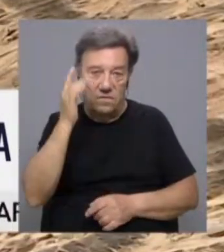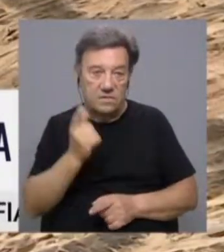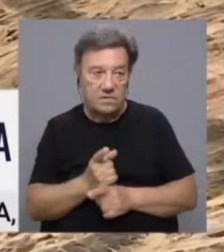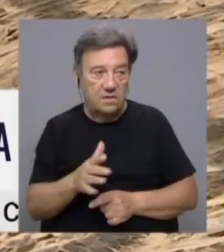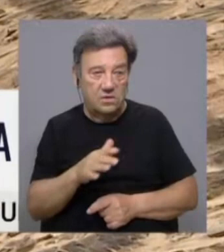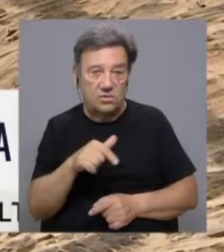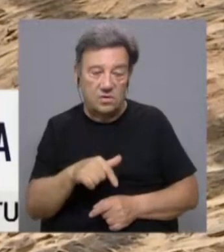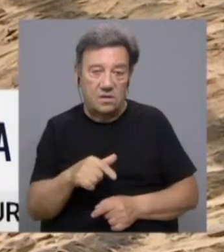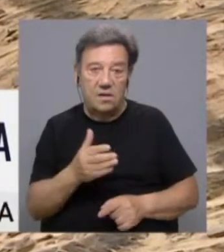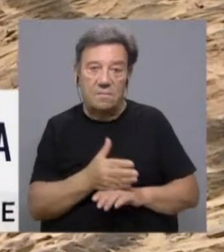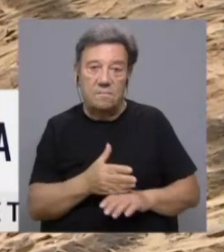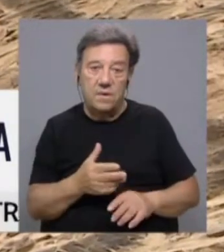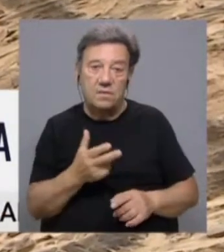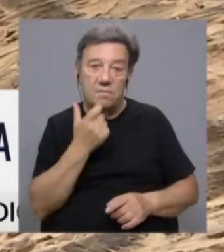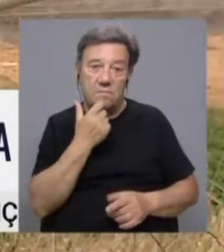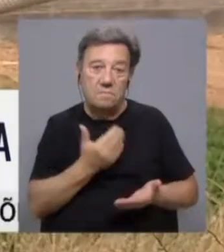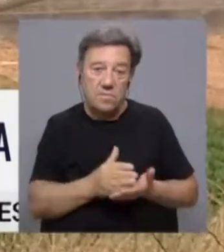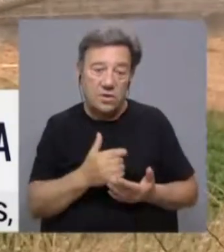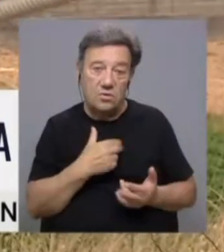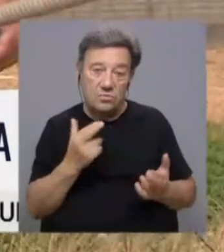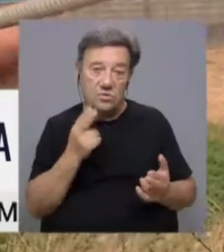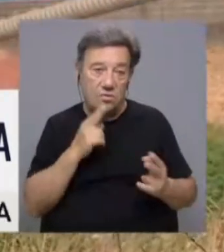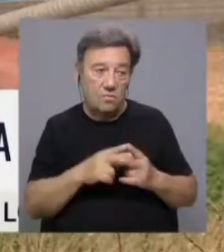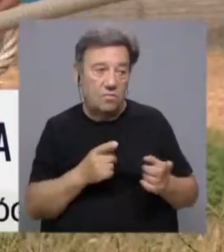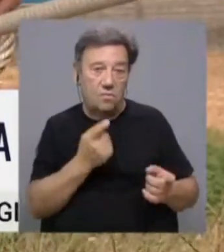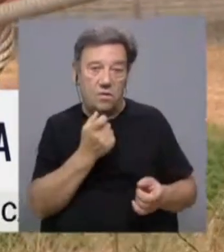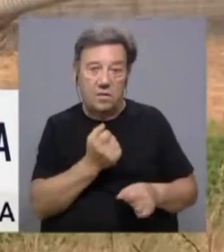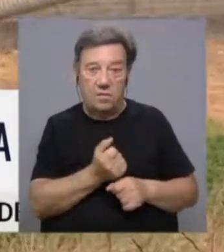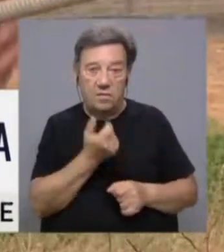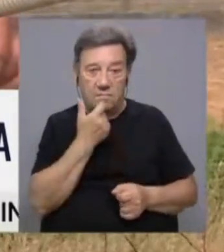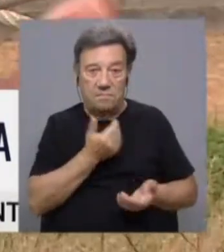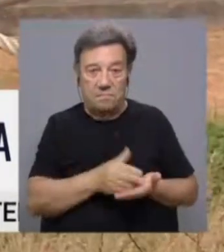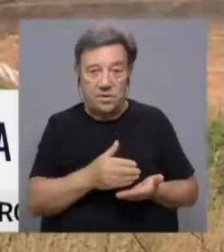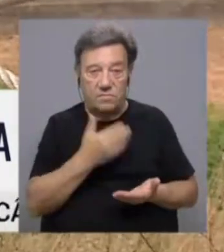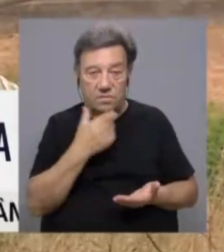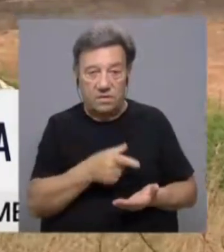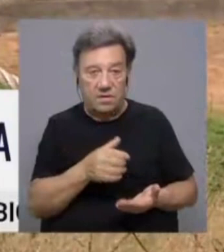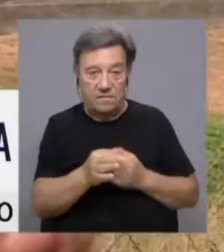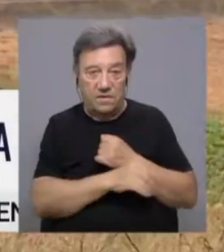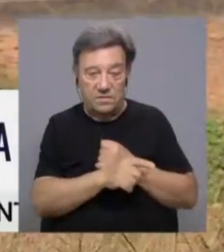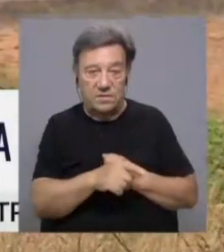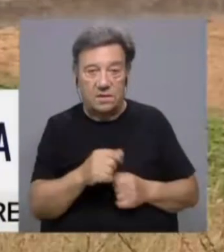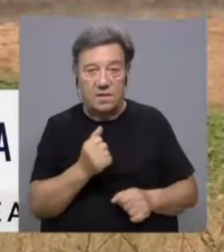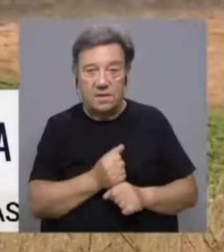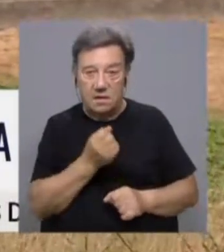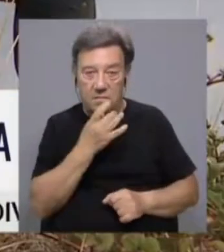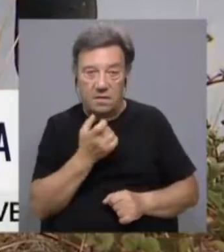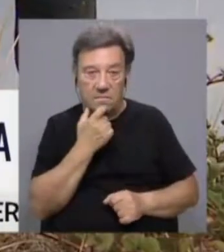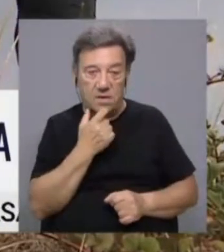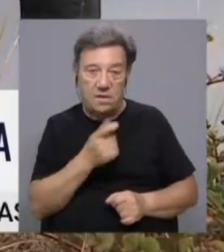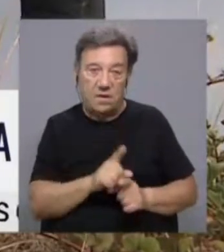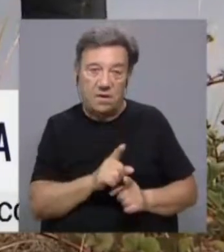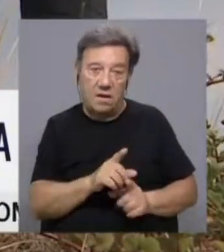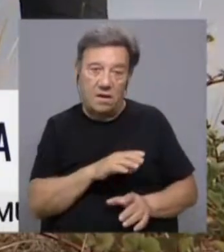E a parte de pedreiro, porque tive a sorte de encontrar aqui um pedreiro, aqui mesmo na freguesia, que trabalha muito bem a pedra à moda